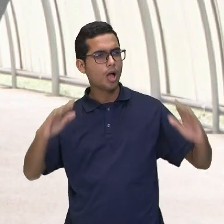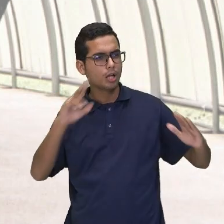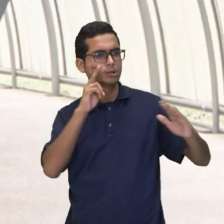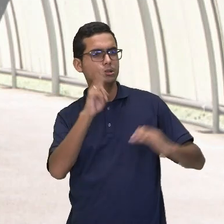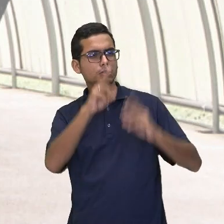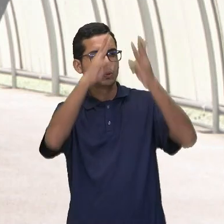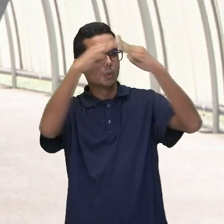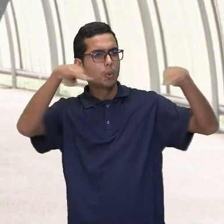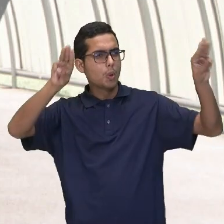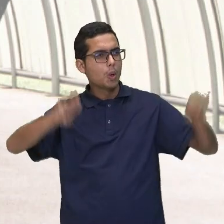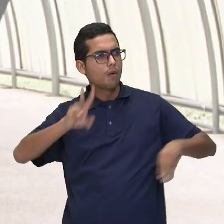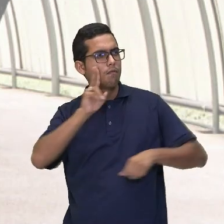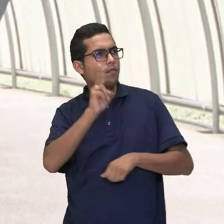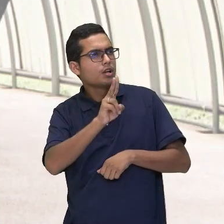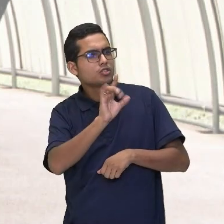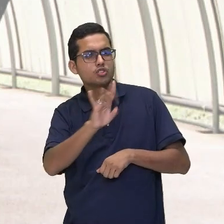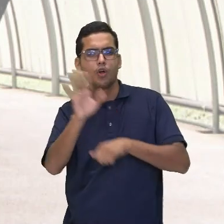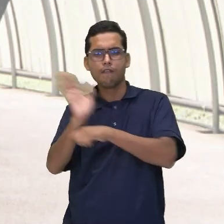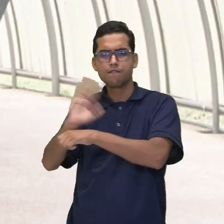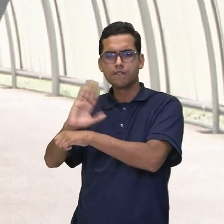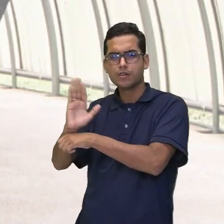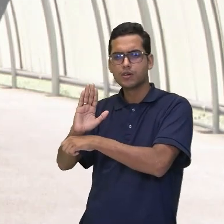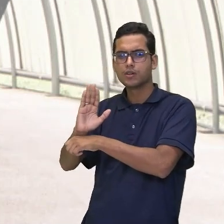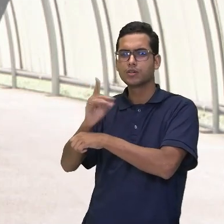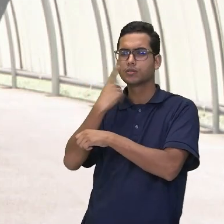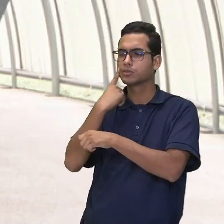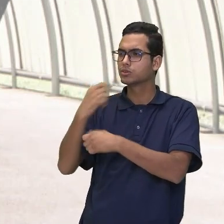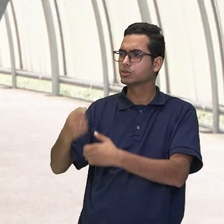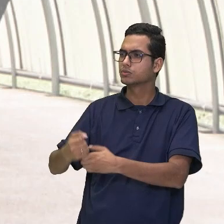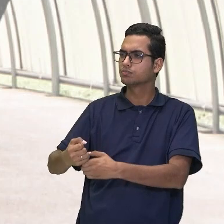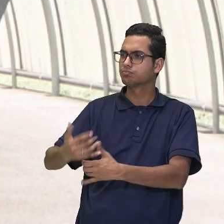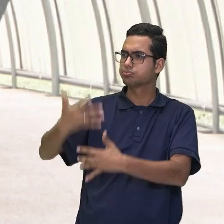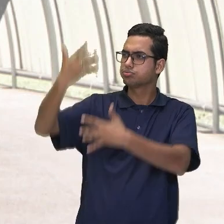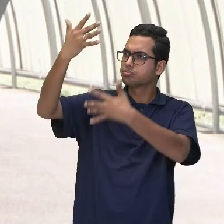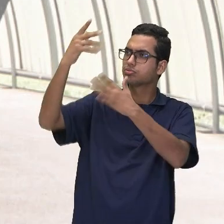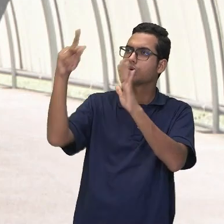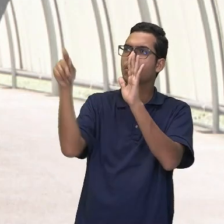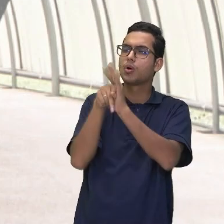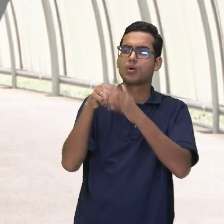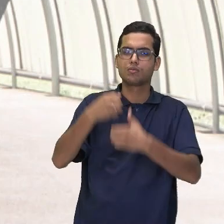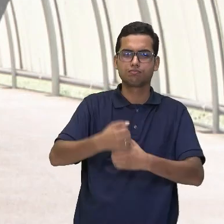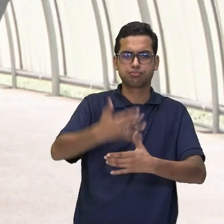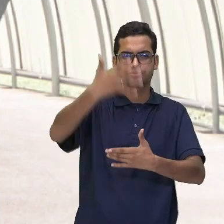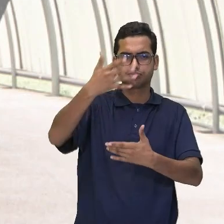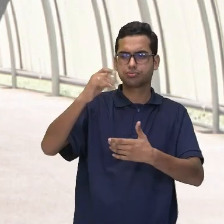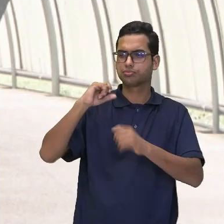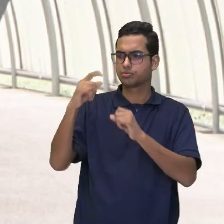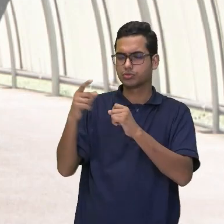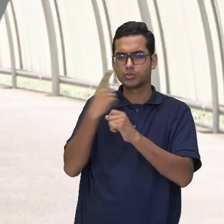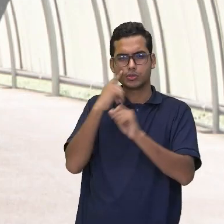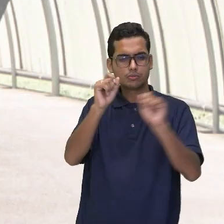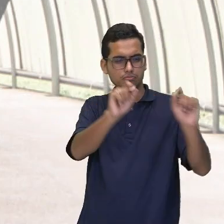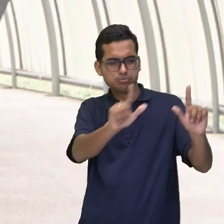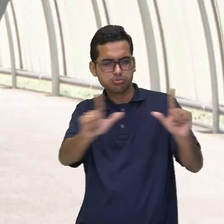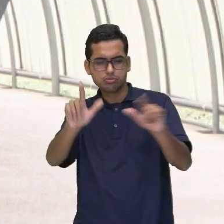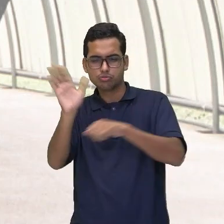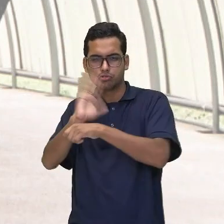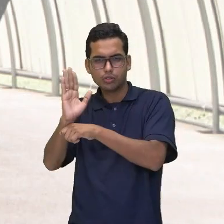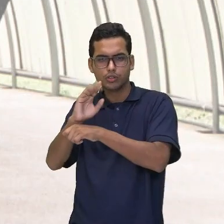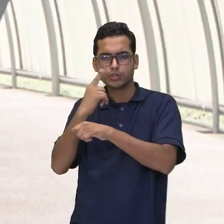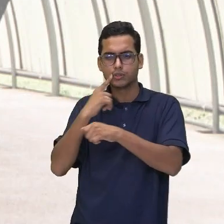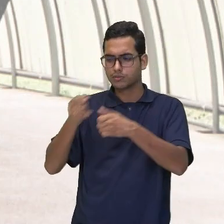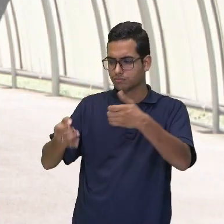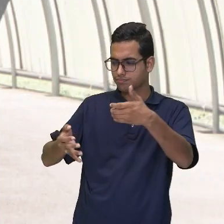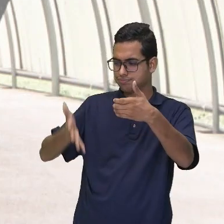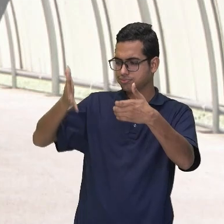seja, são só vídeos que passam ali pela parede, pelo chão, você tem a sensação que você está dentro dos quadros. Então, é uma exposição